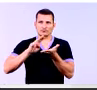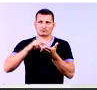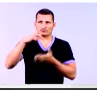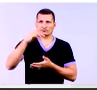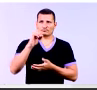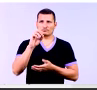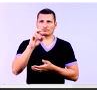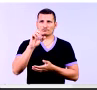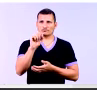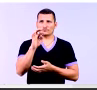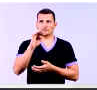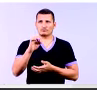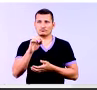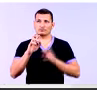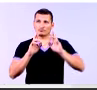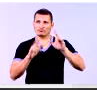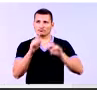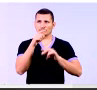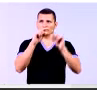diferença deste formulário